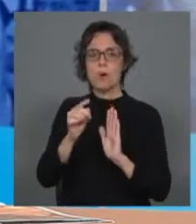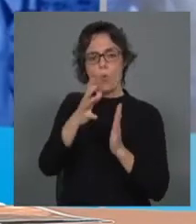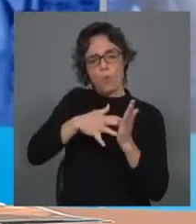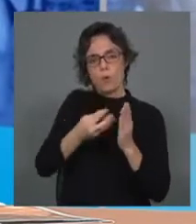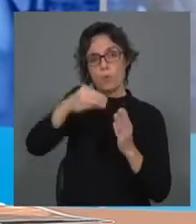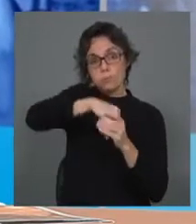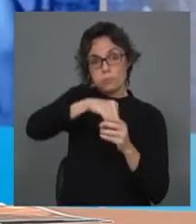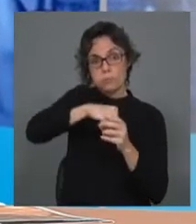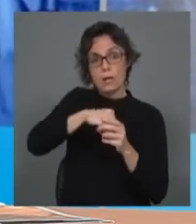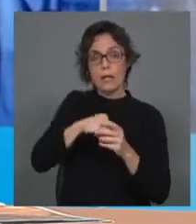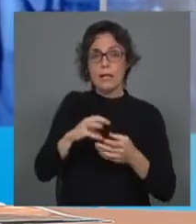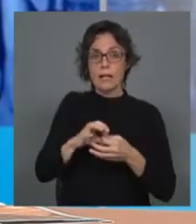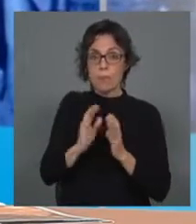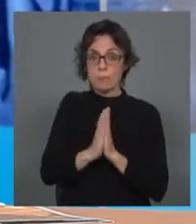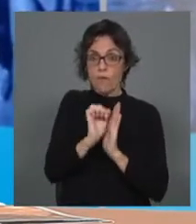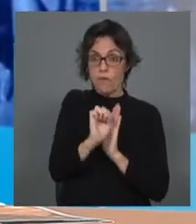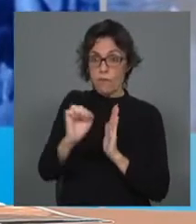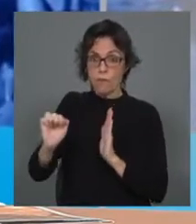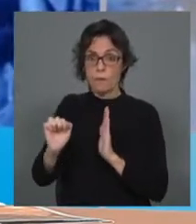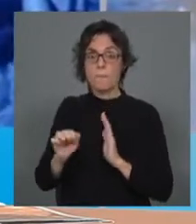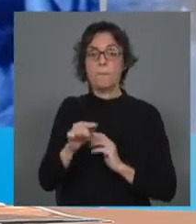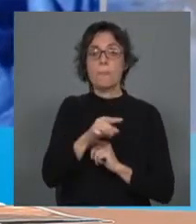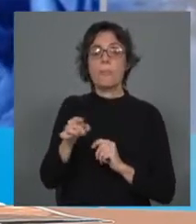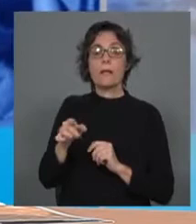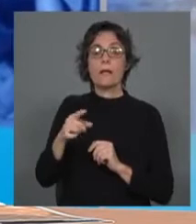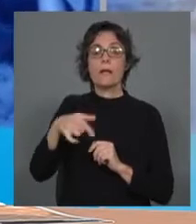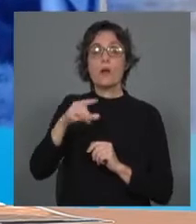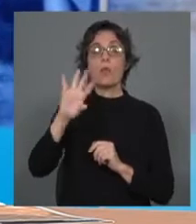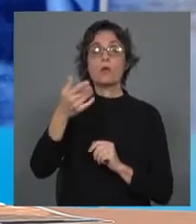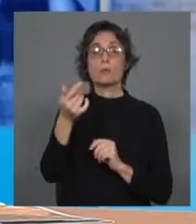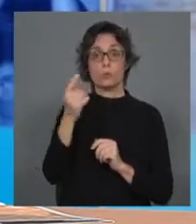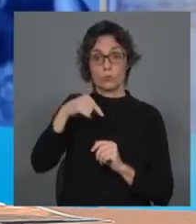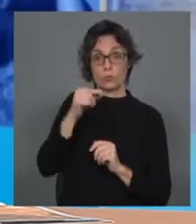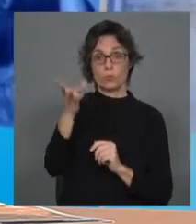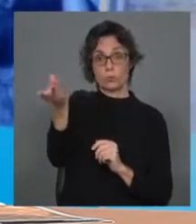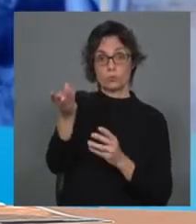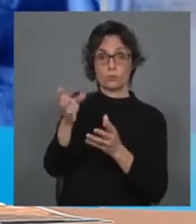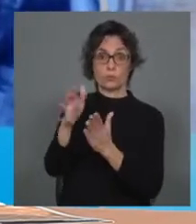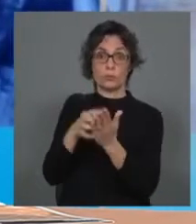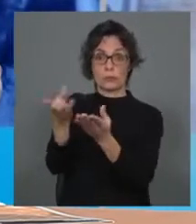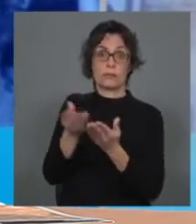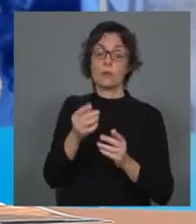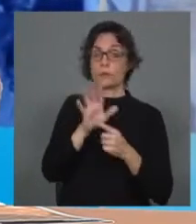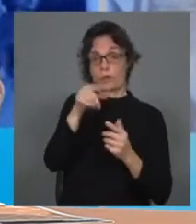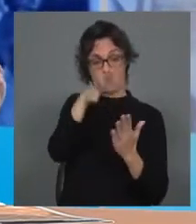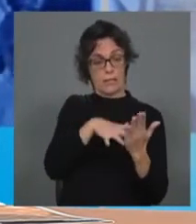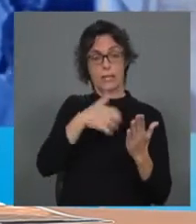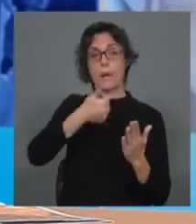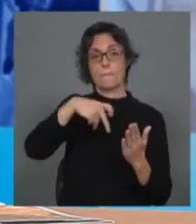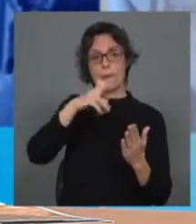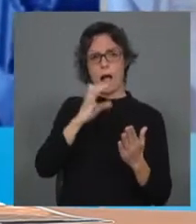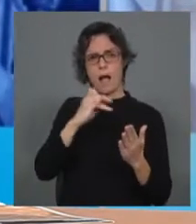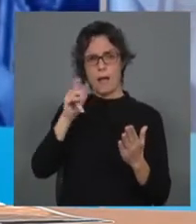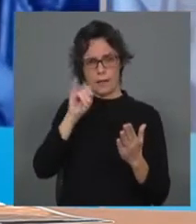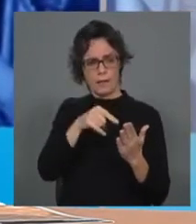sua religiosidade. E assim, o que acontece? Ao receber o texto, por exemplo, da comunidade Bahá'í, verificamos que o texto